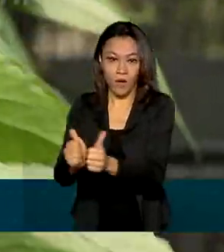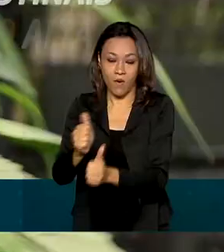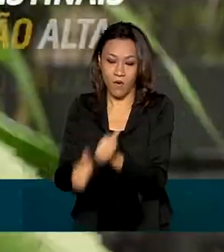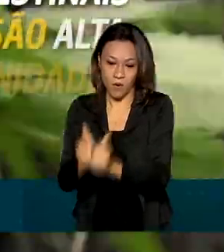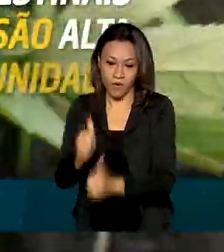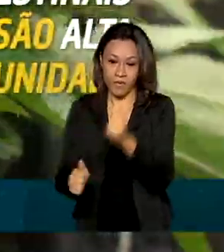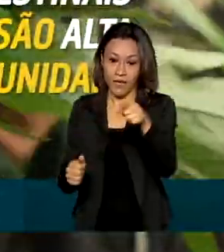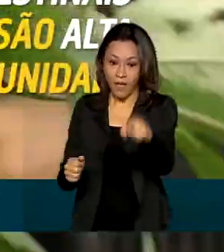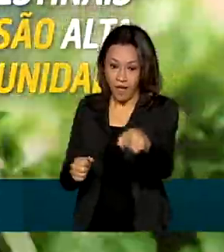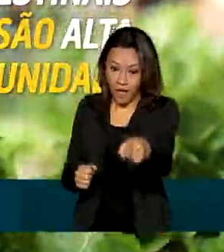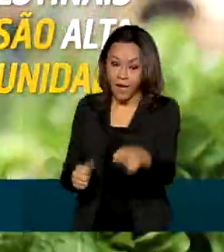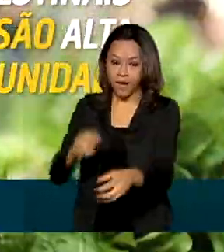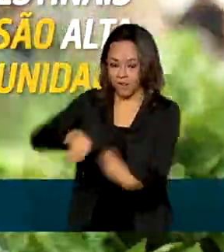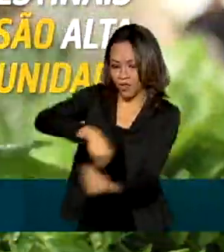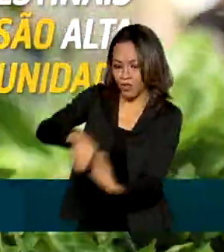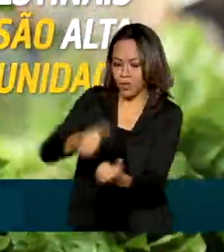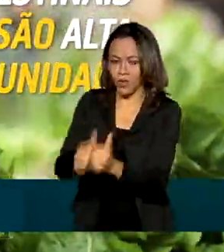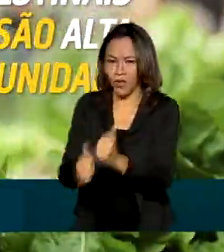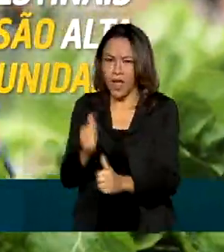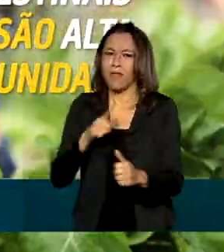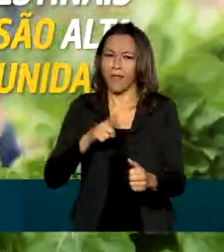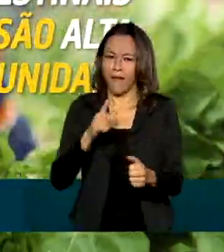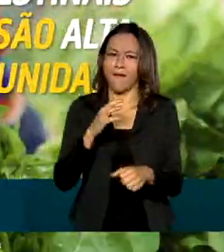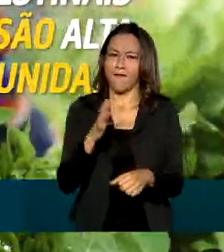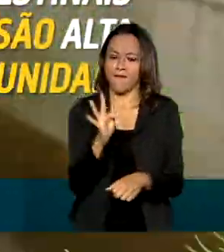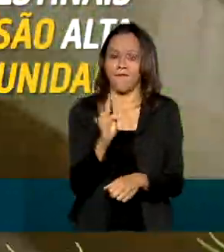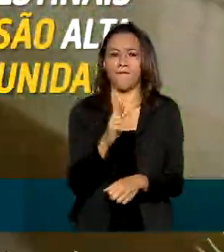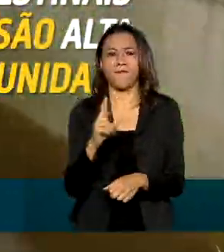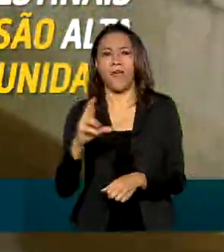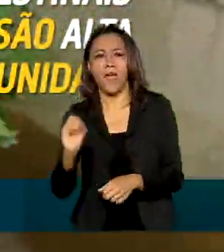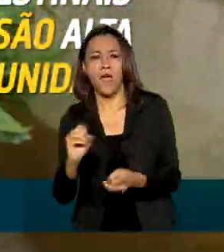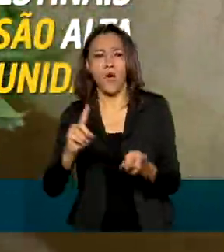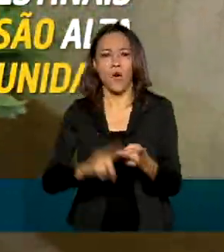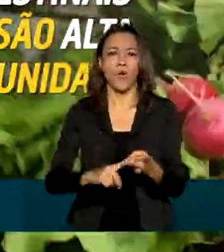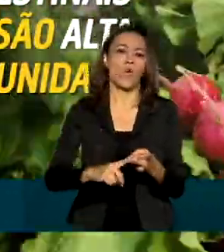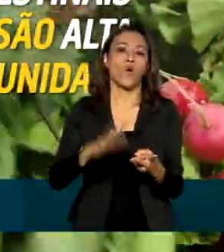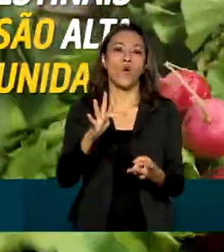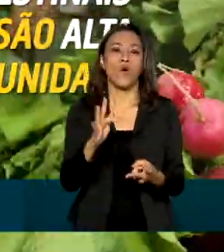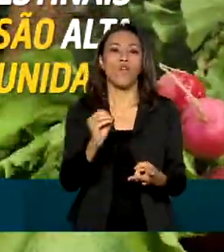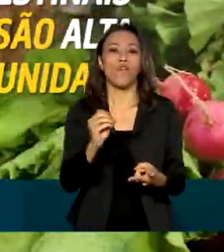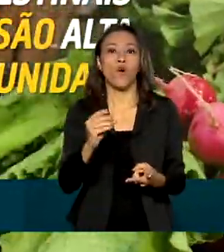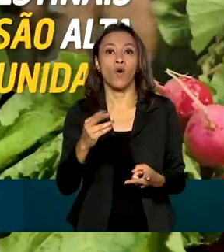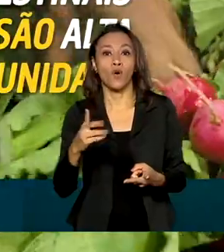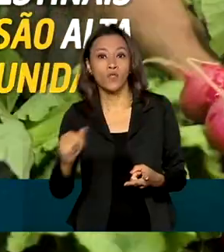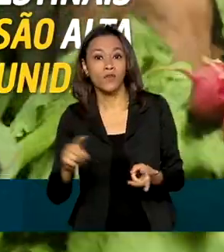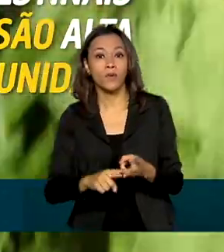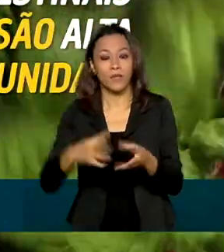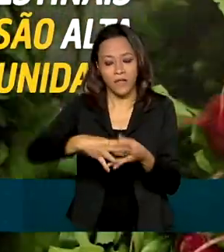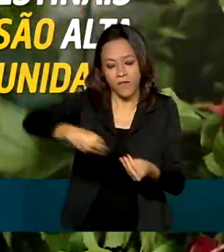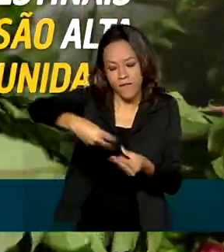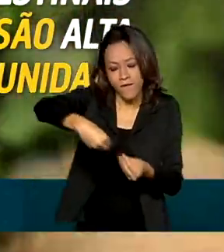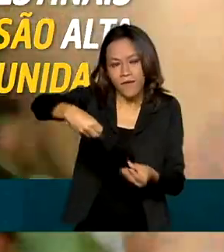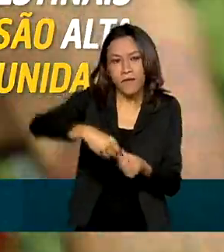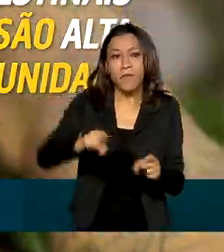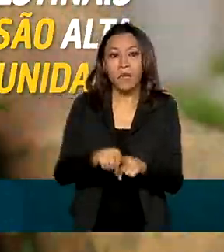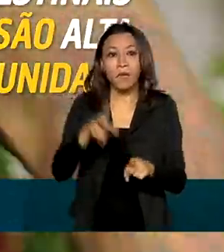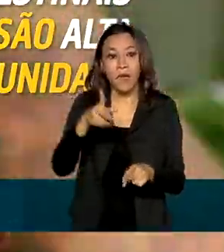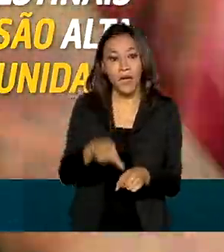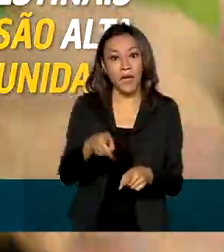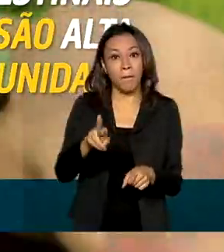A vinagreira tem muito ferro e fósforo, também uma fonte de fibras e proteínas. Faz bem para as